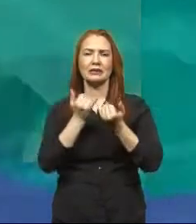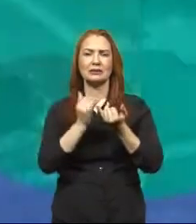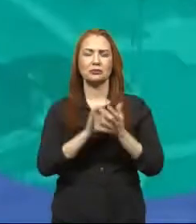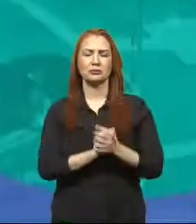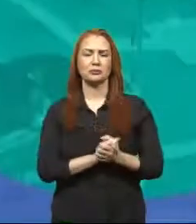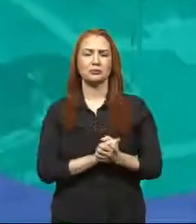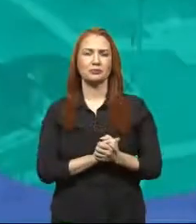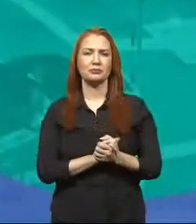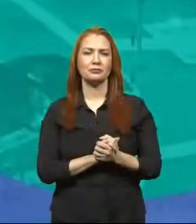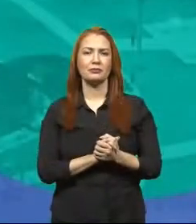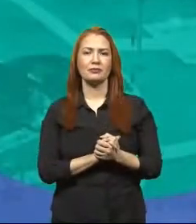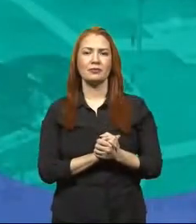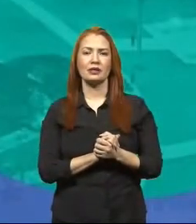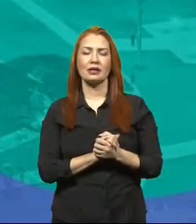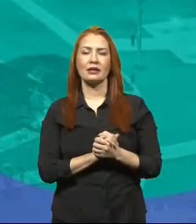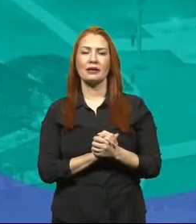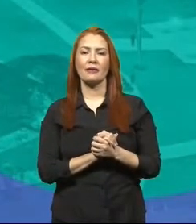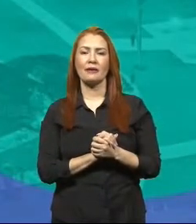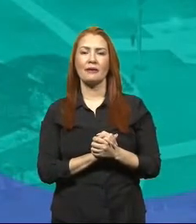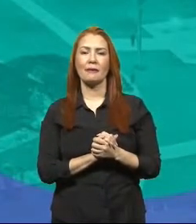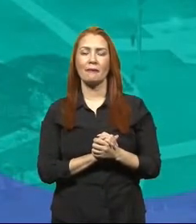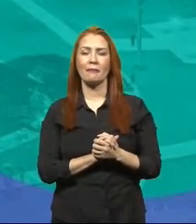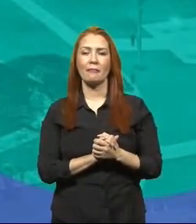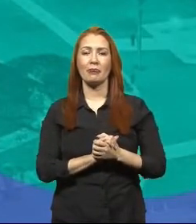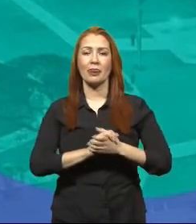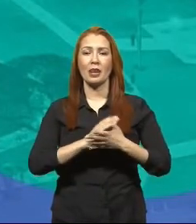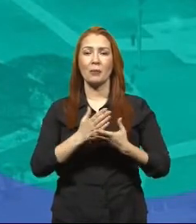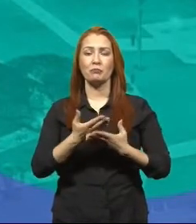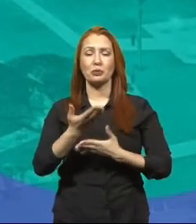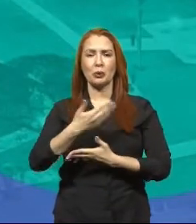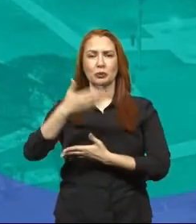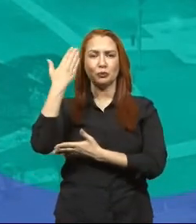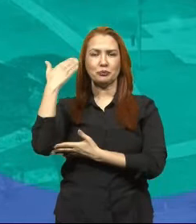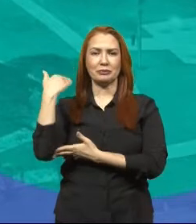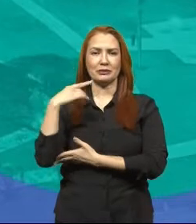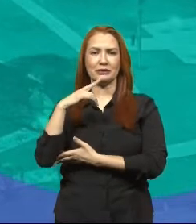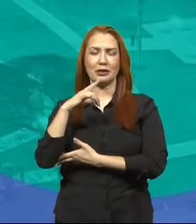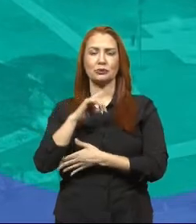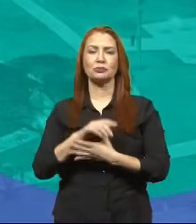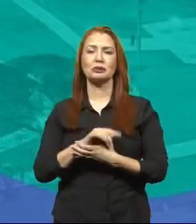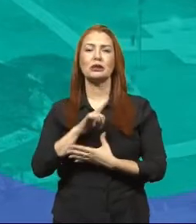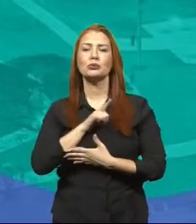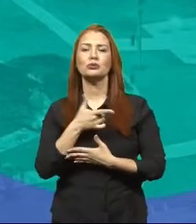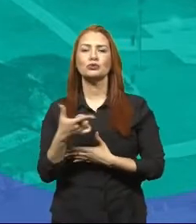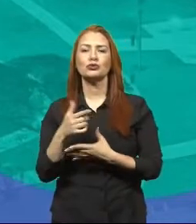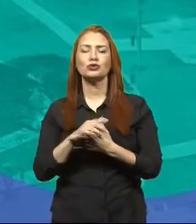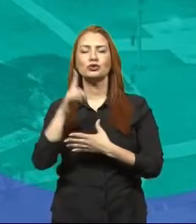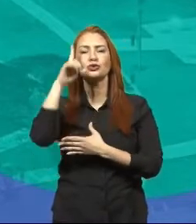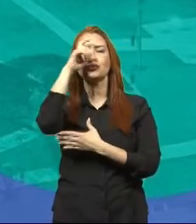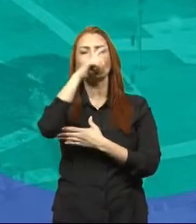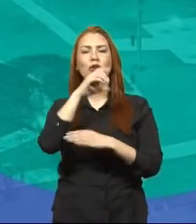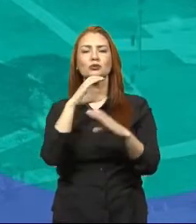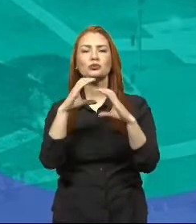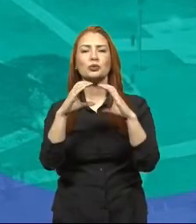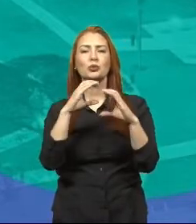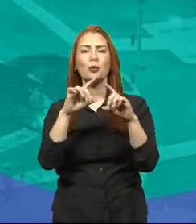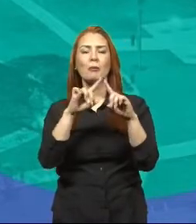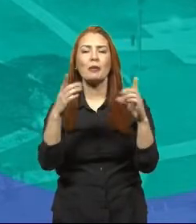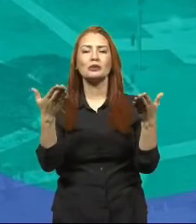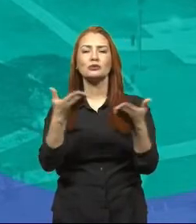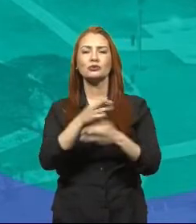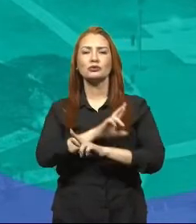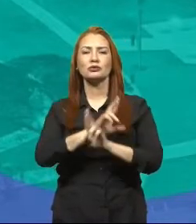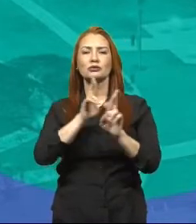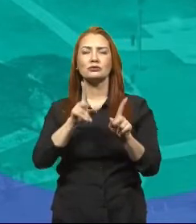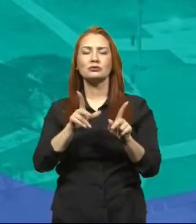hoje praticamente foram removidas, né? Se no passado você tinha dificuldade para se comunicar com alguém, hoje isso está horizontalizado.